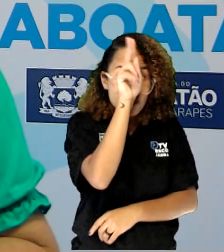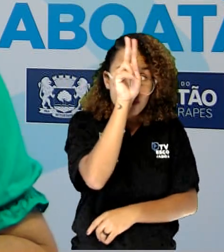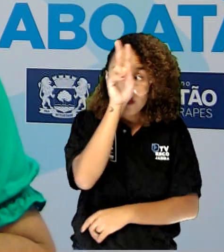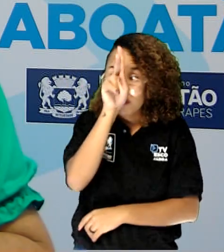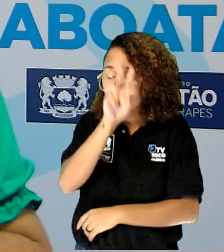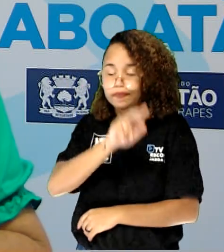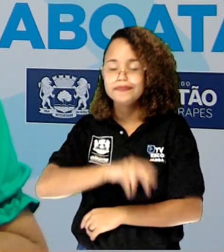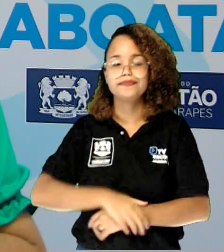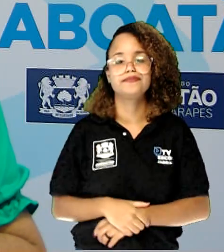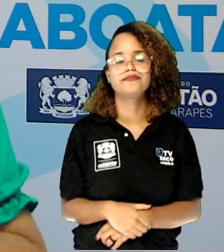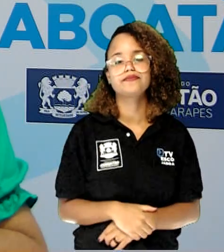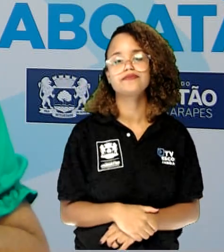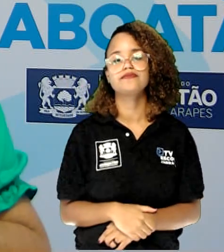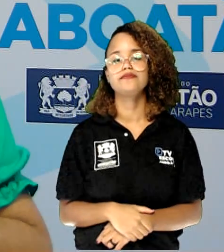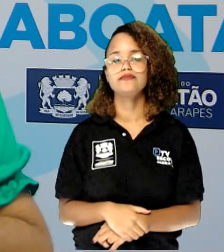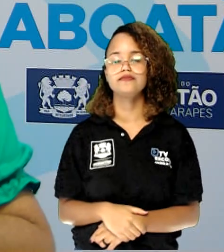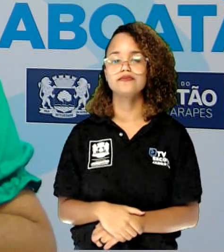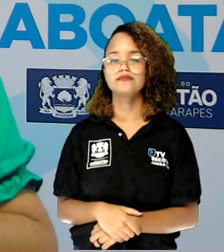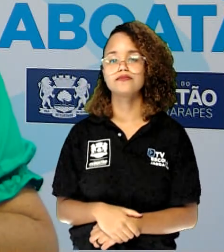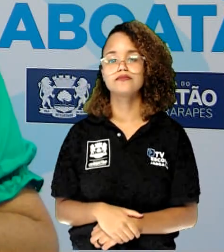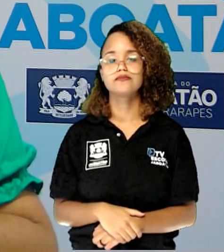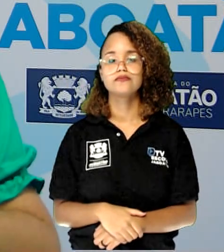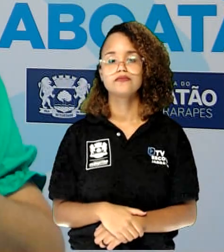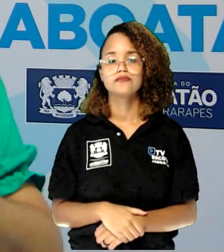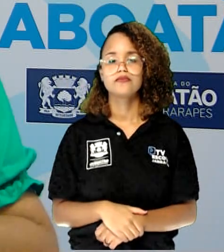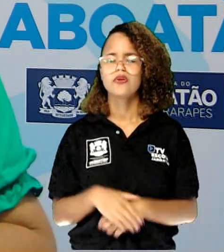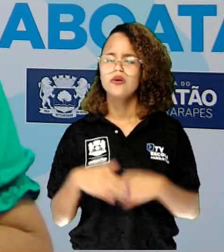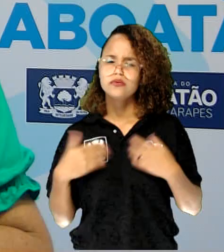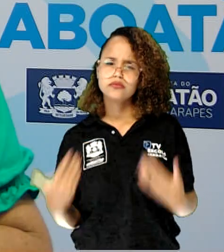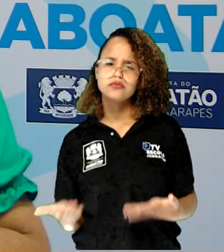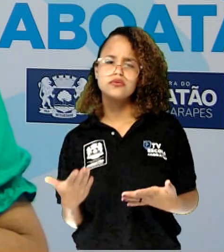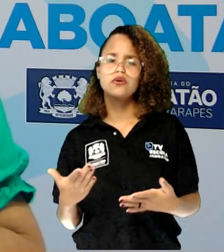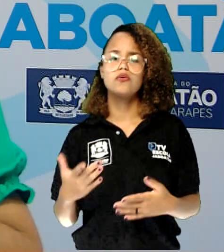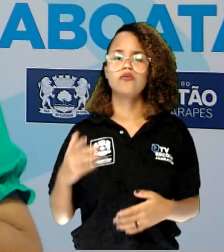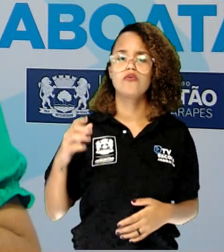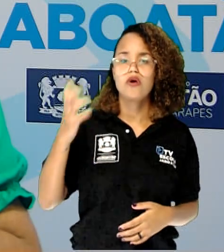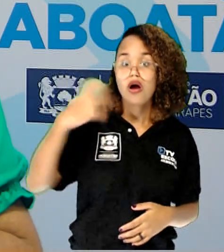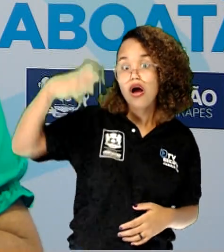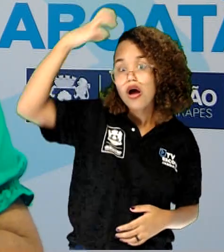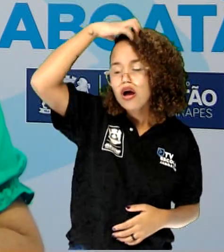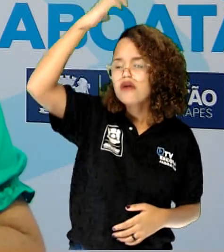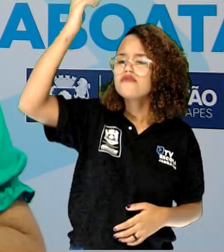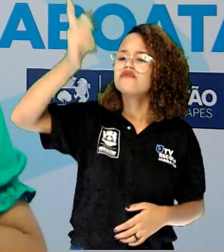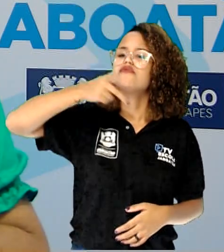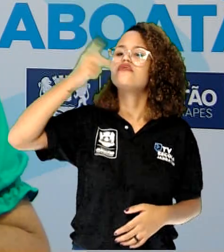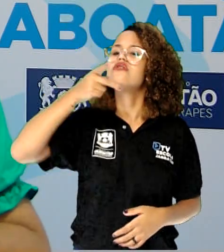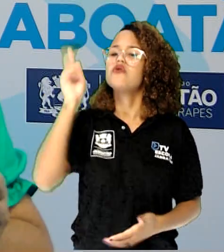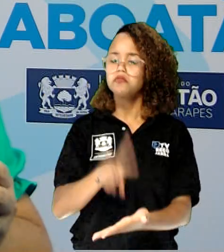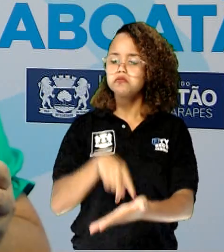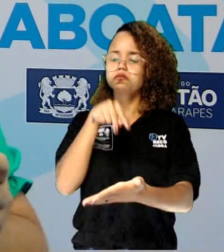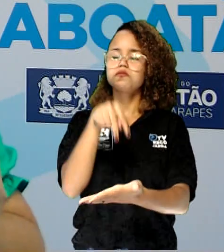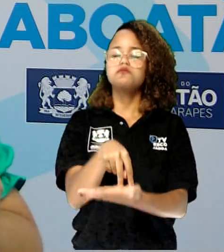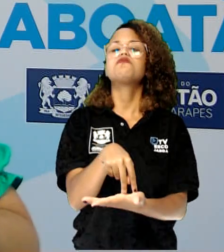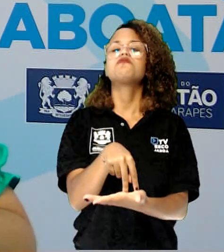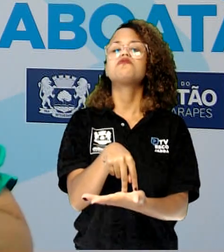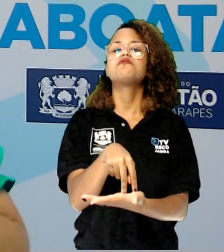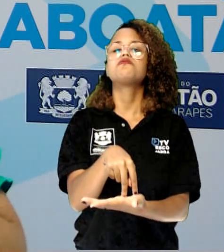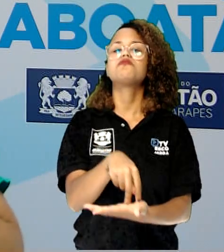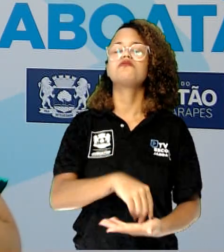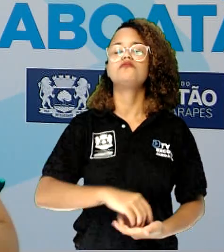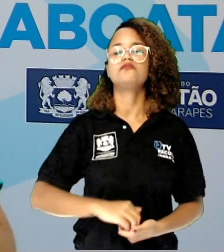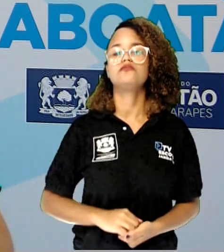levantadas. Foi então que a rainha falou com autoridade.